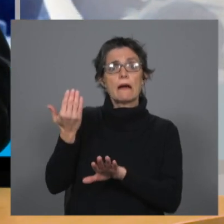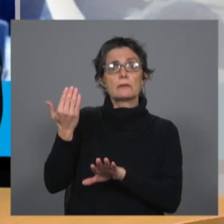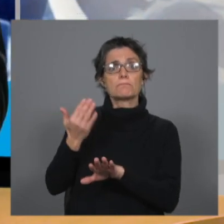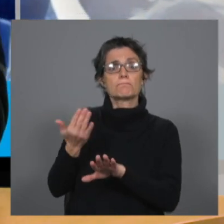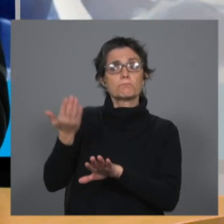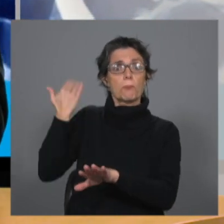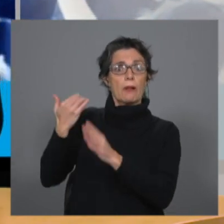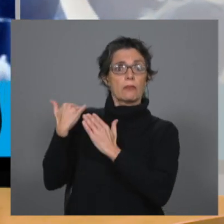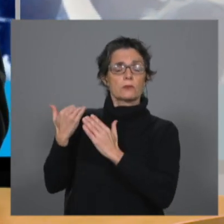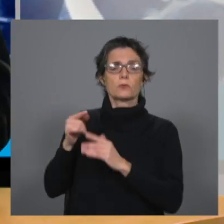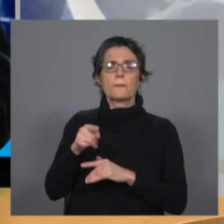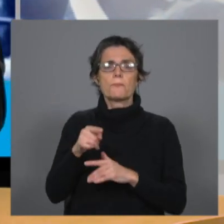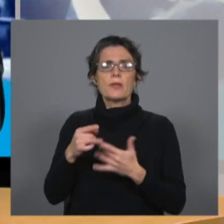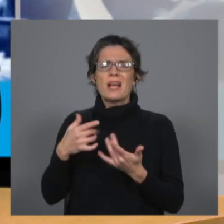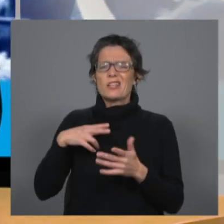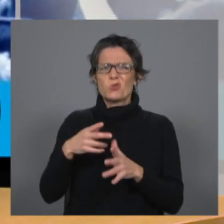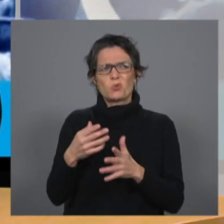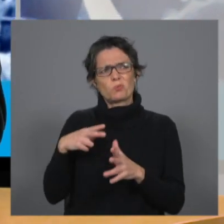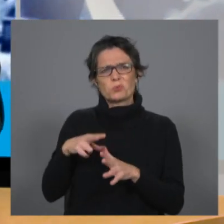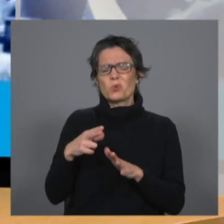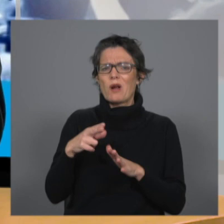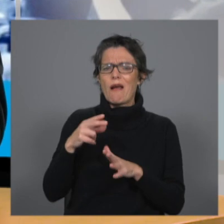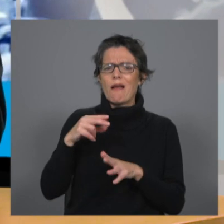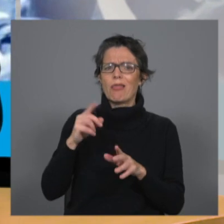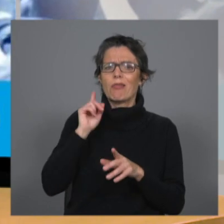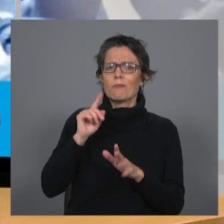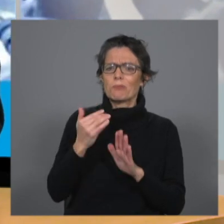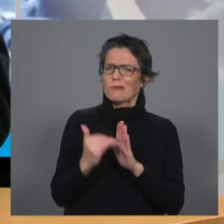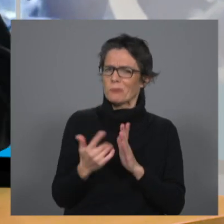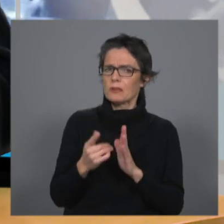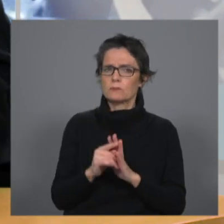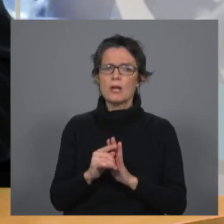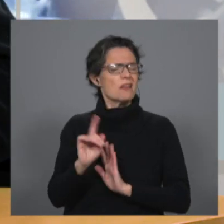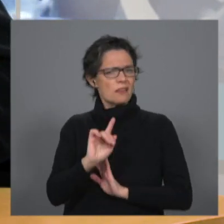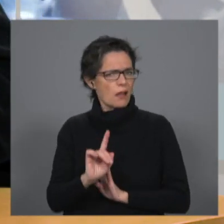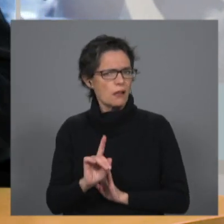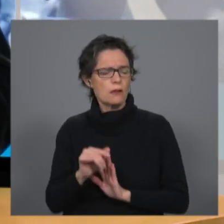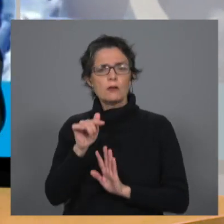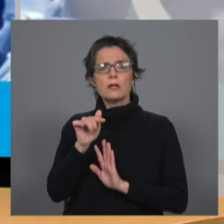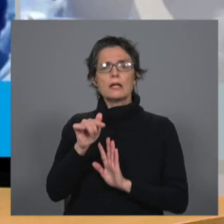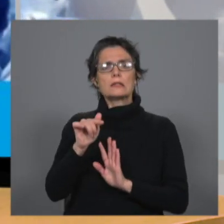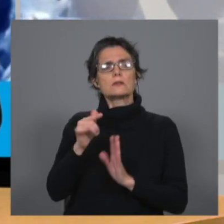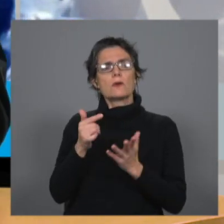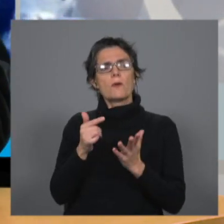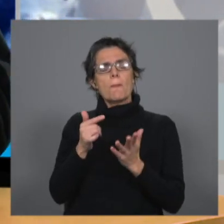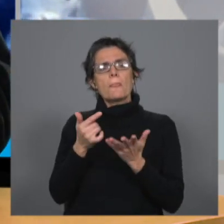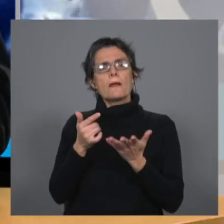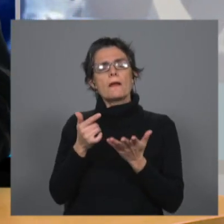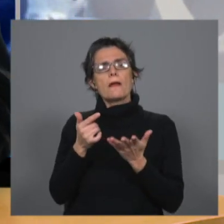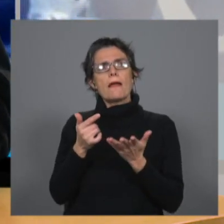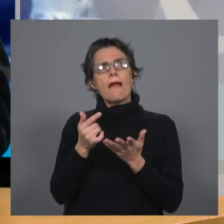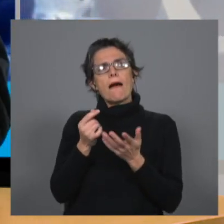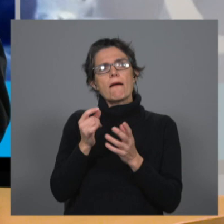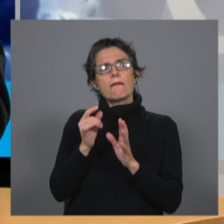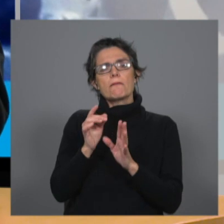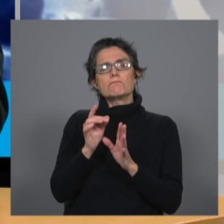influência total ou muito decisiva que as presidências anteriores tiveram. No entanto, tem o poder de influenciar e, por alguma